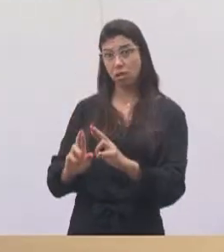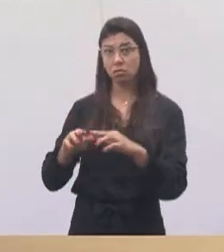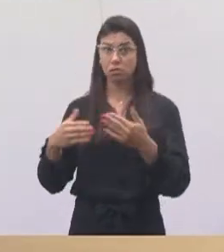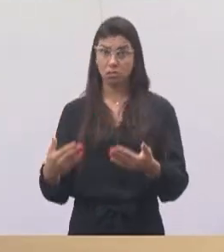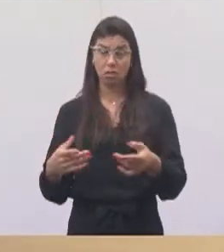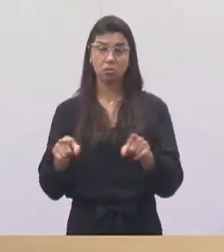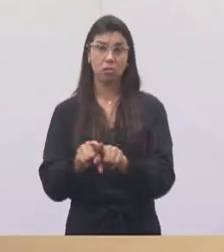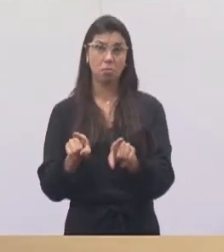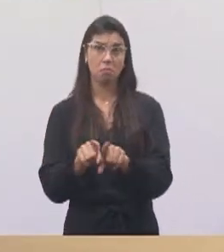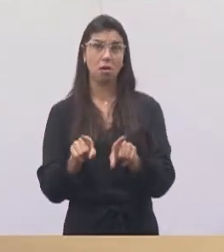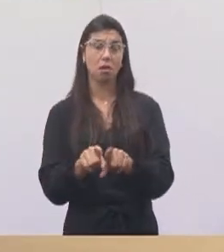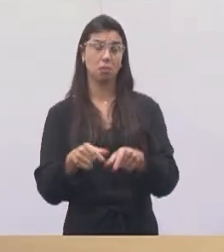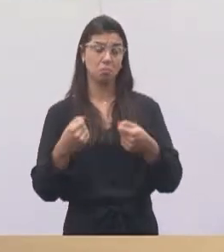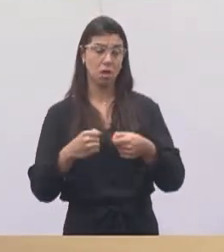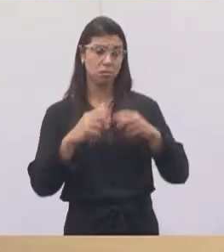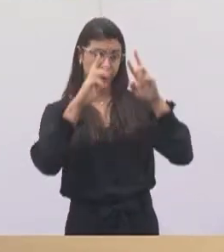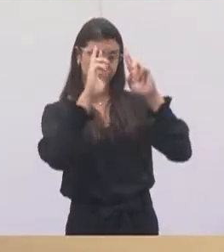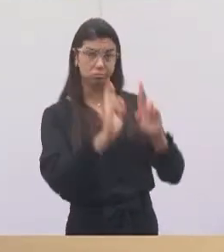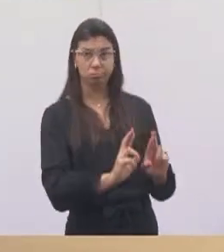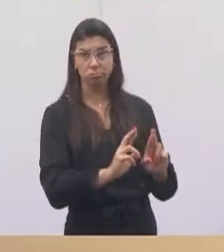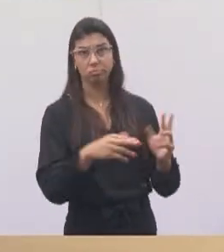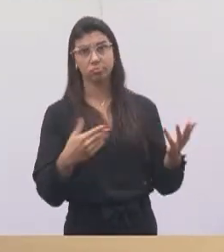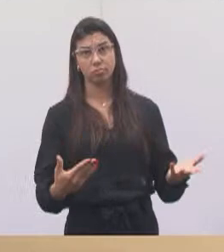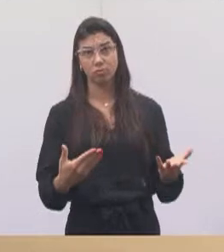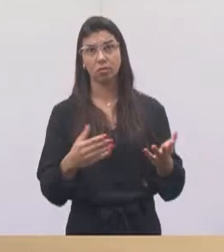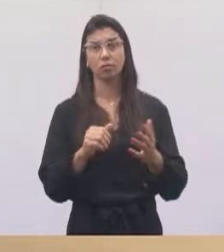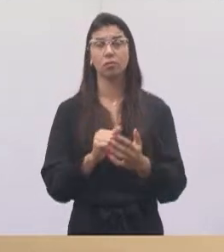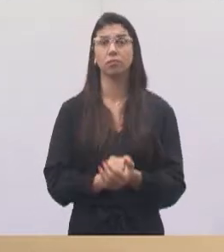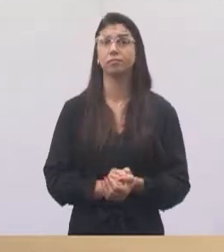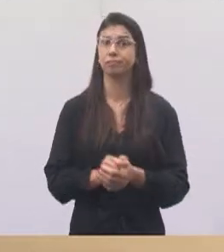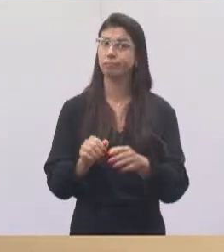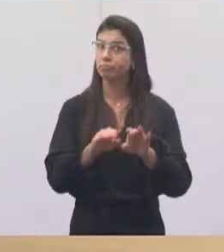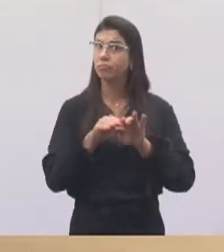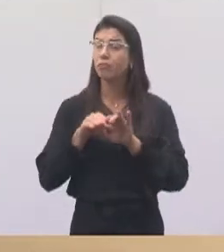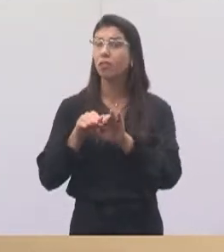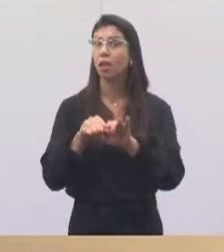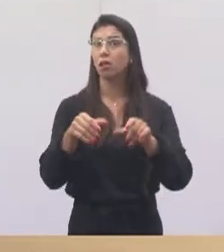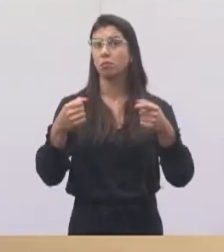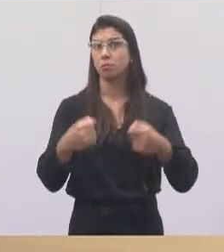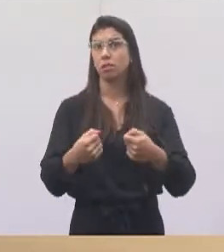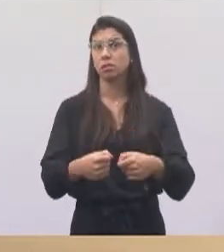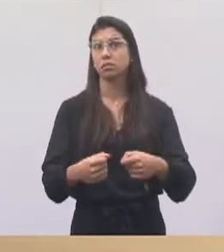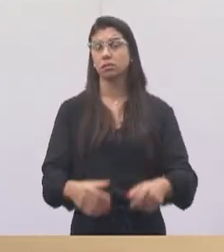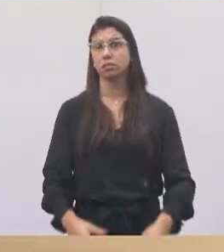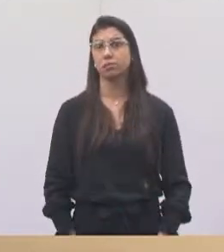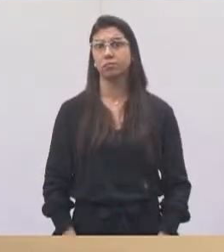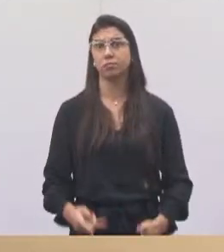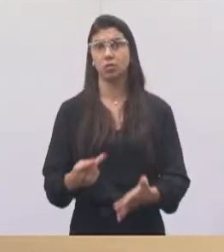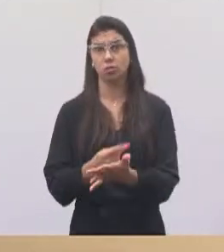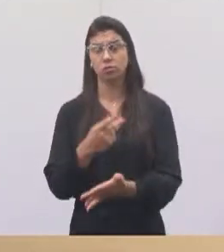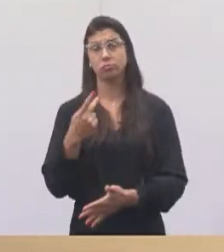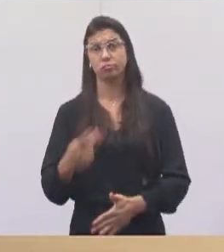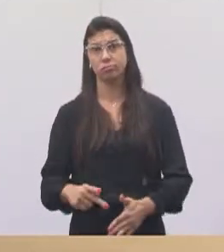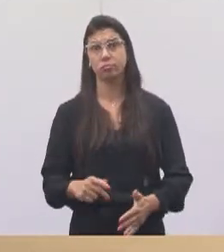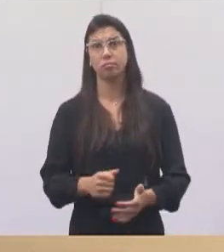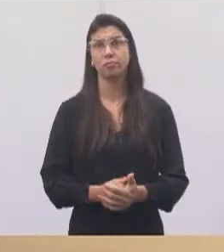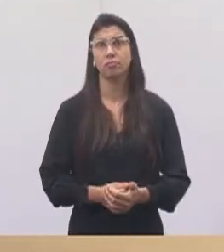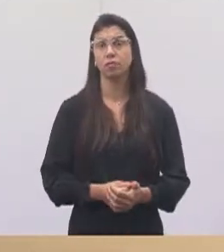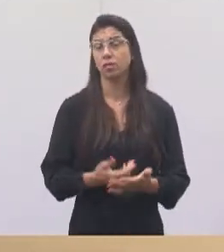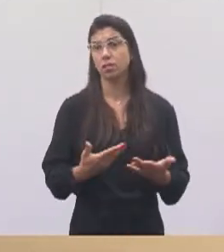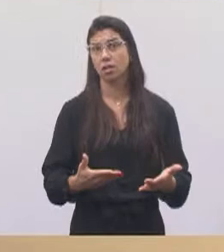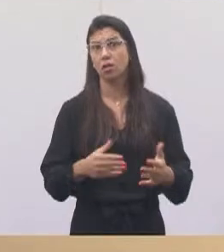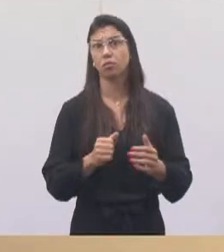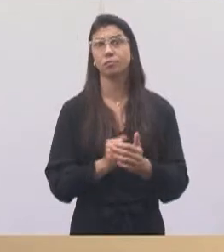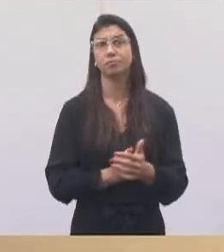Então, e sempre digo aqui que o pau que bate Chico tem que bater em Francisco. Recentemente, toda a base do